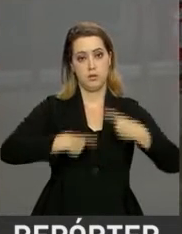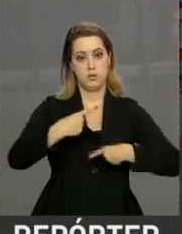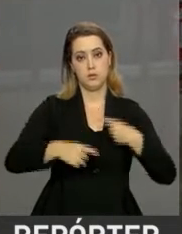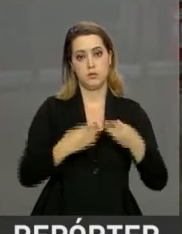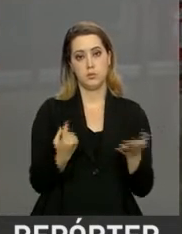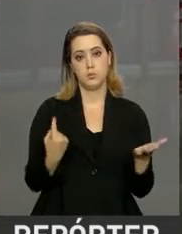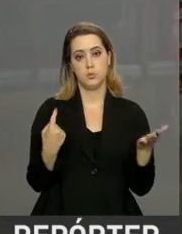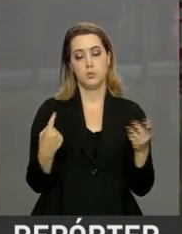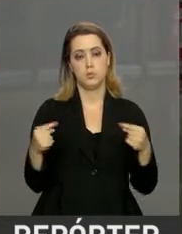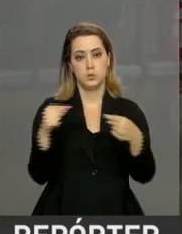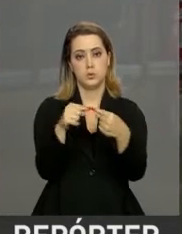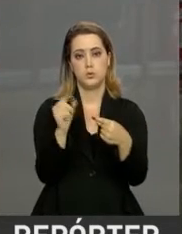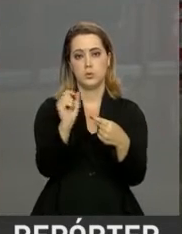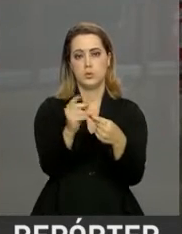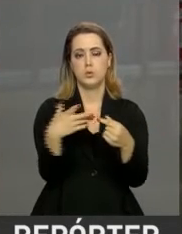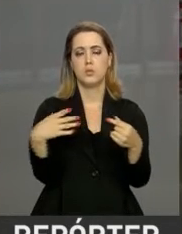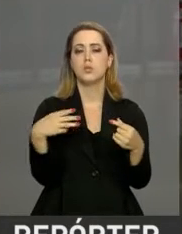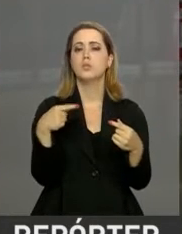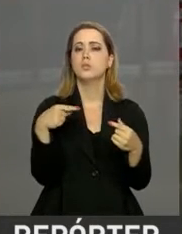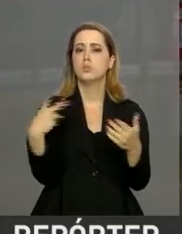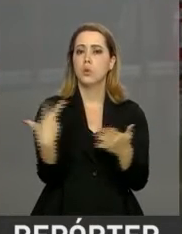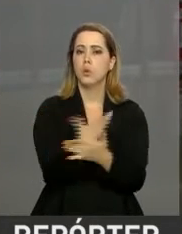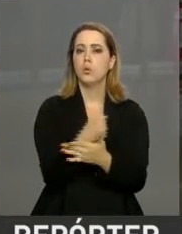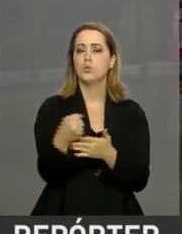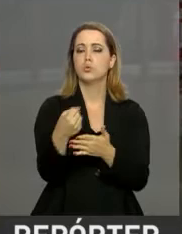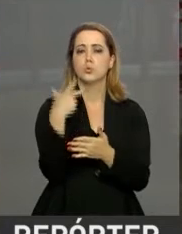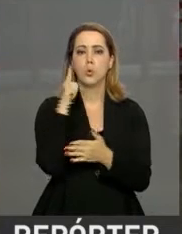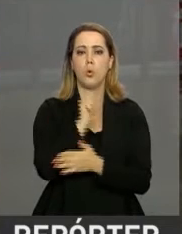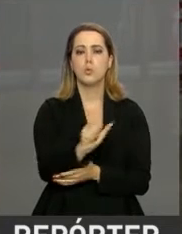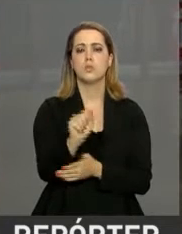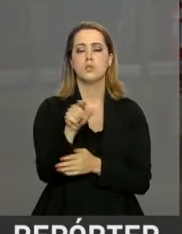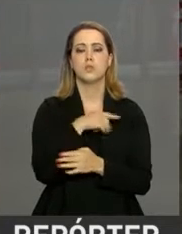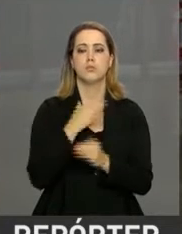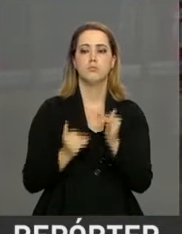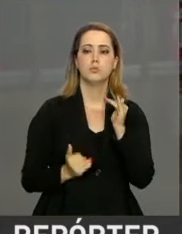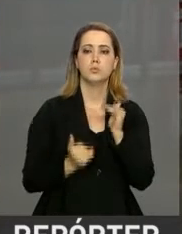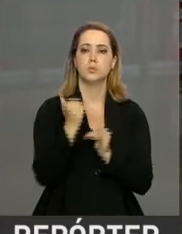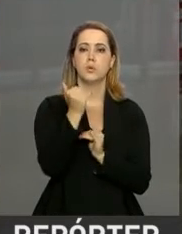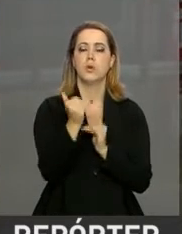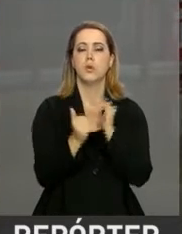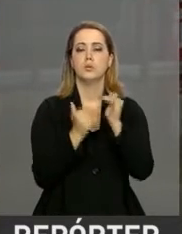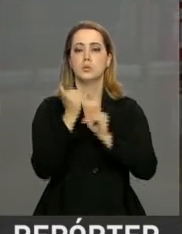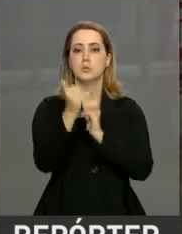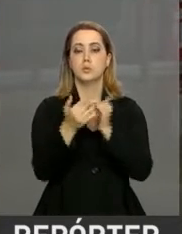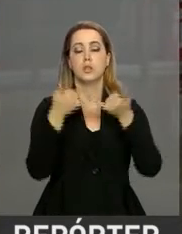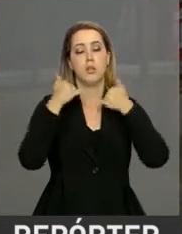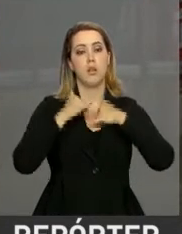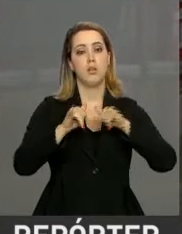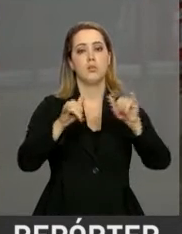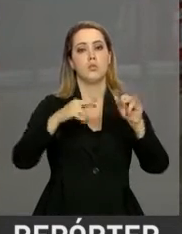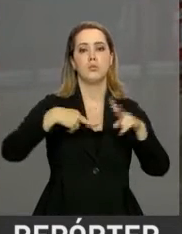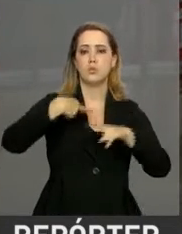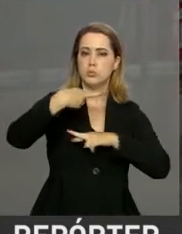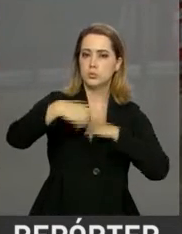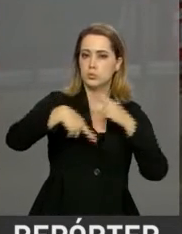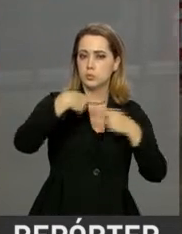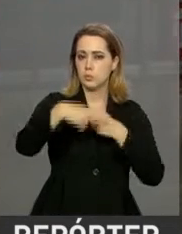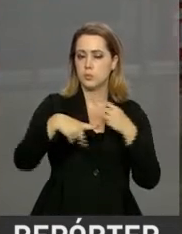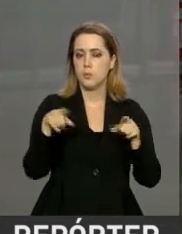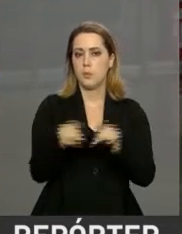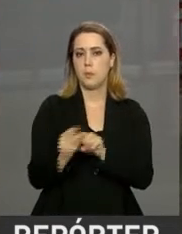essas metas, o país terá, por exemplo, que aumentar a participação de fontes renováveis de energia e